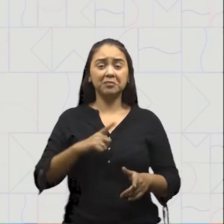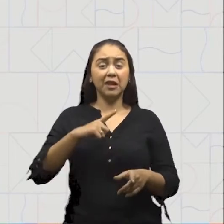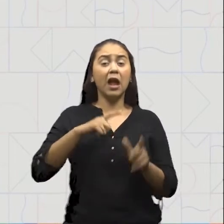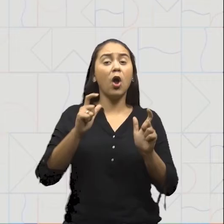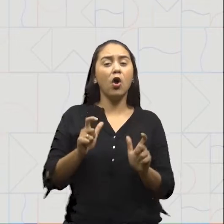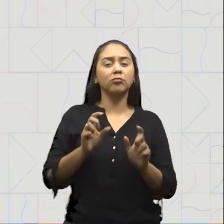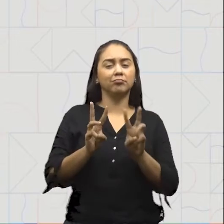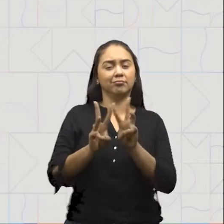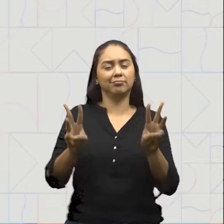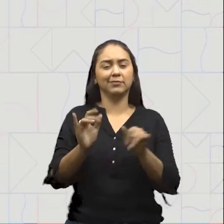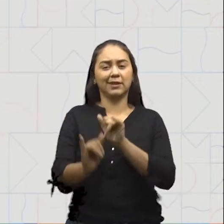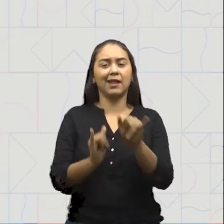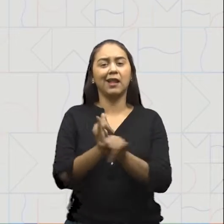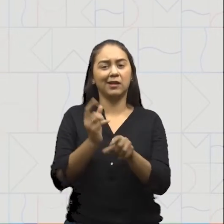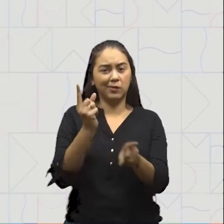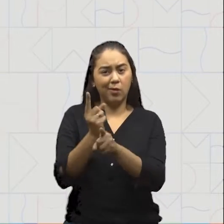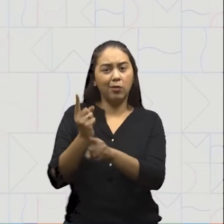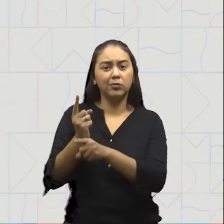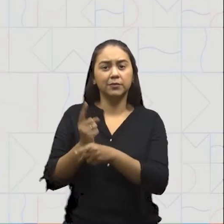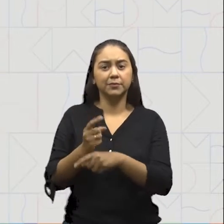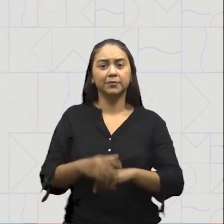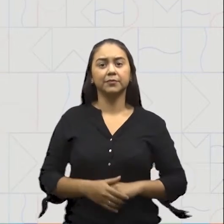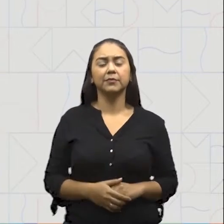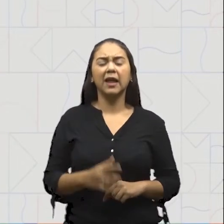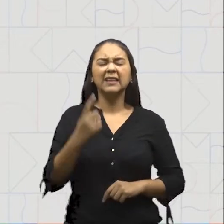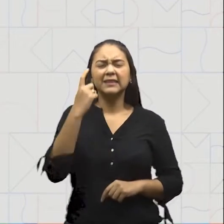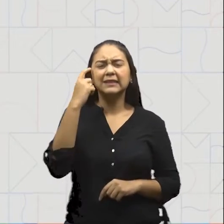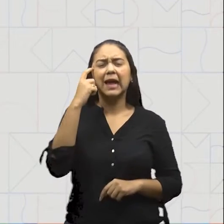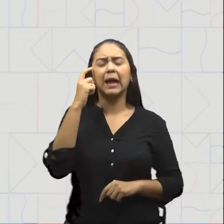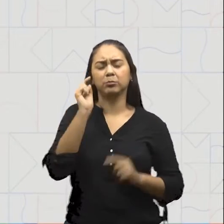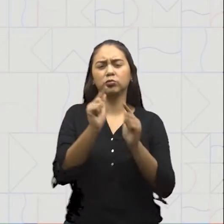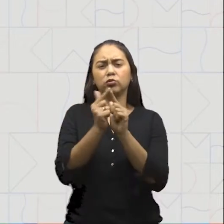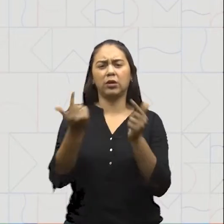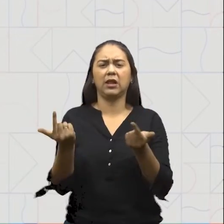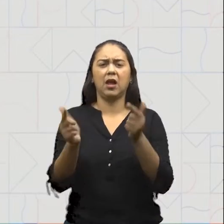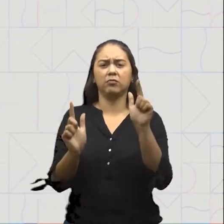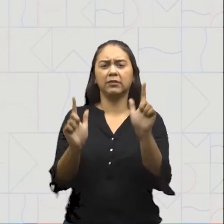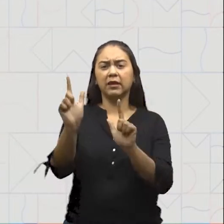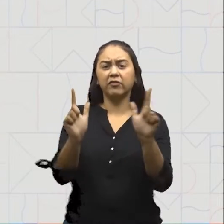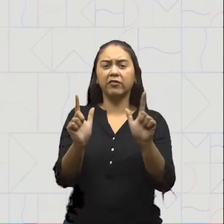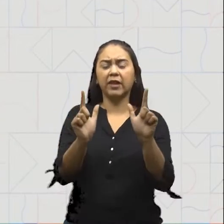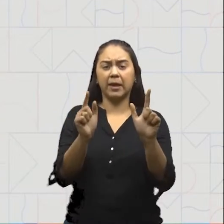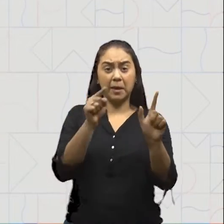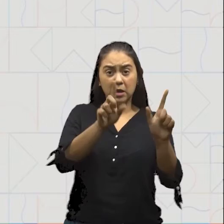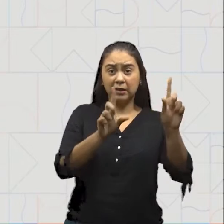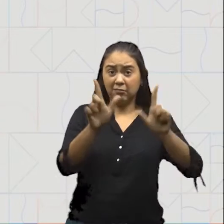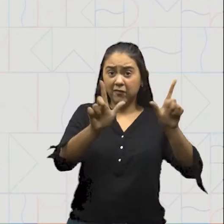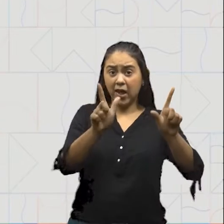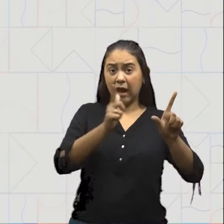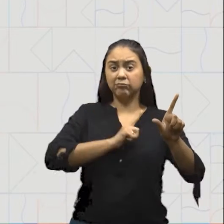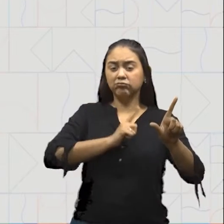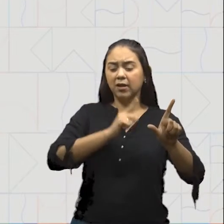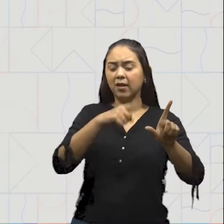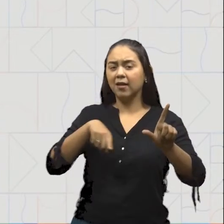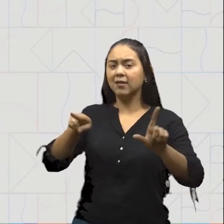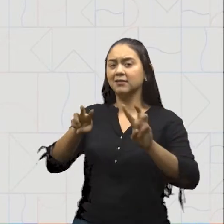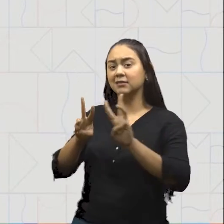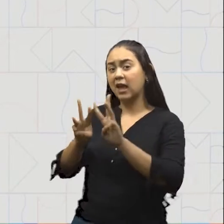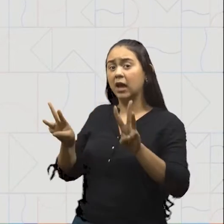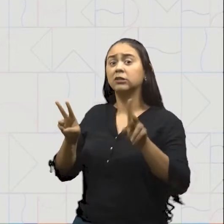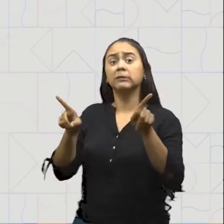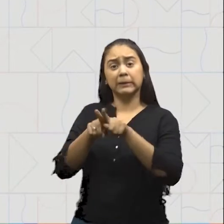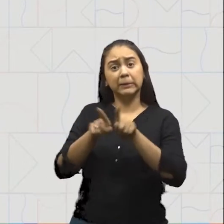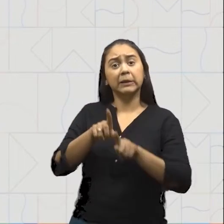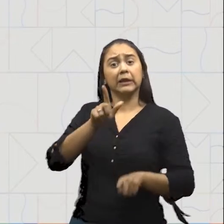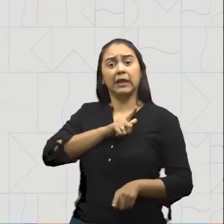na internet. Sabe quando temos aquele jornal que passa na TV, mas que também há um site e uma versão impressa?